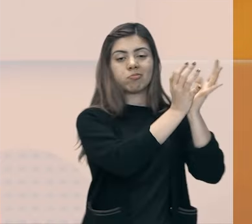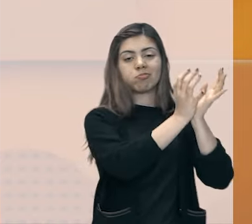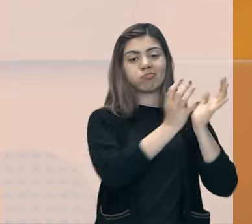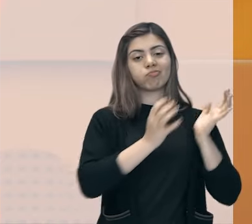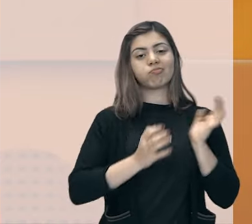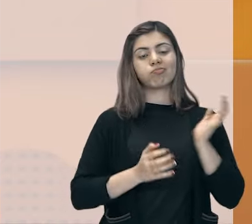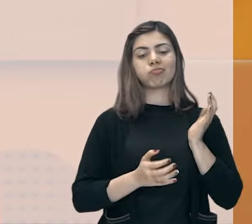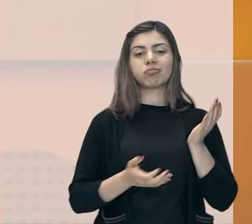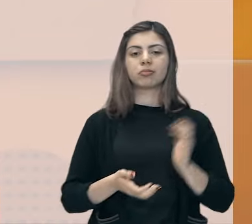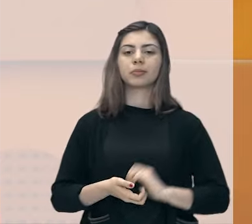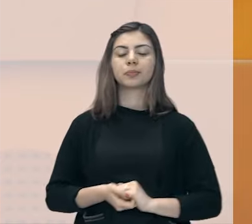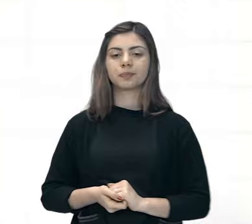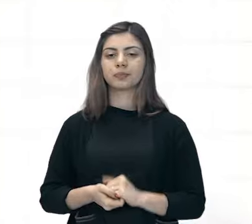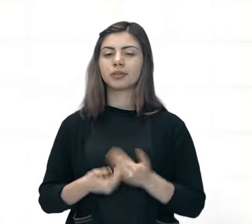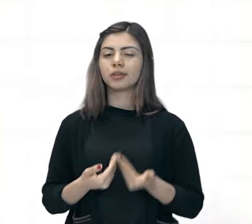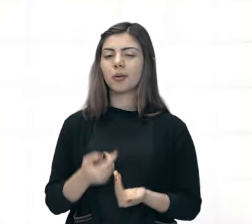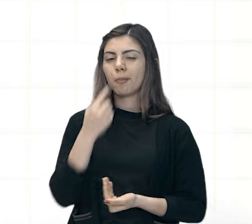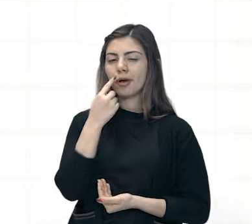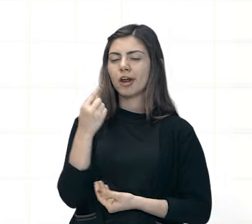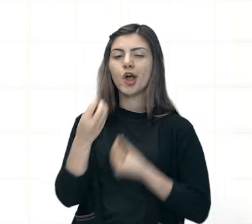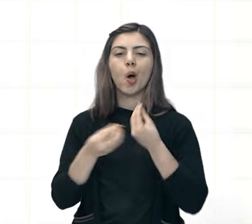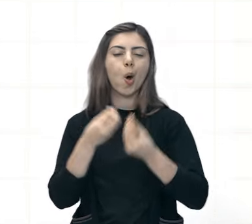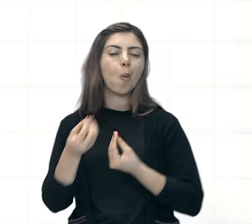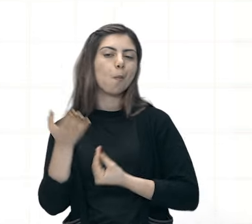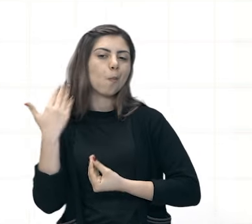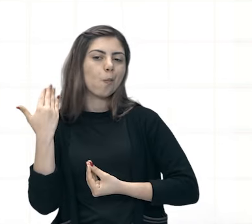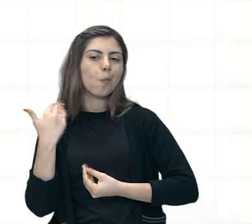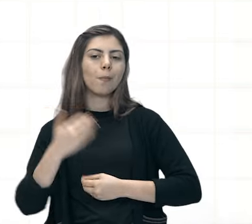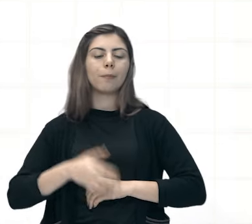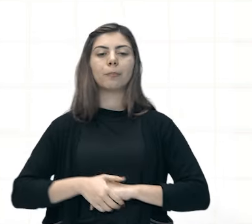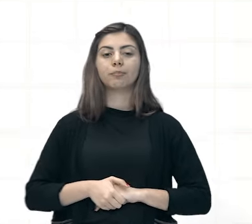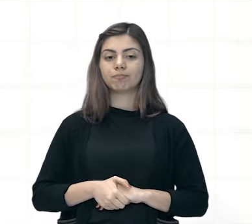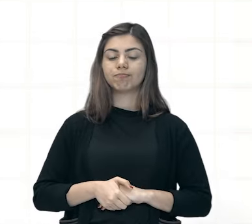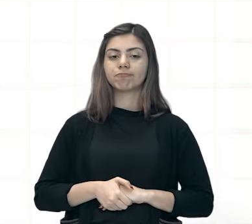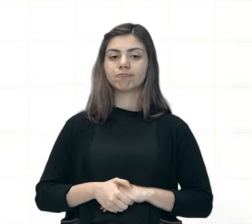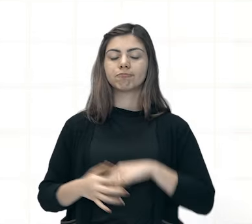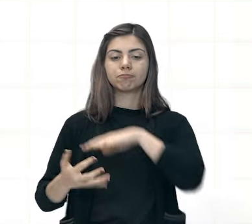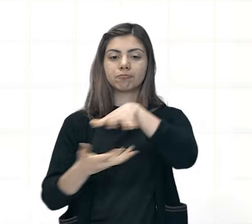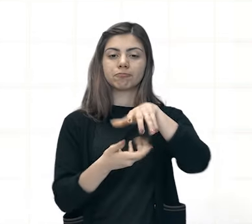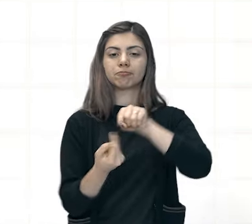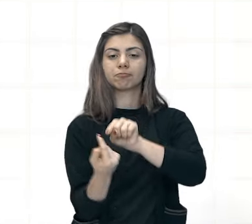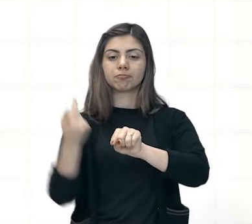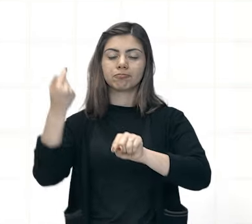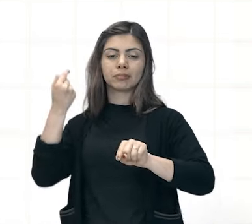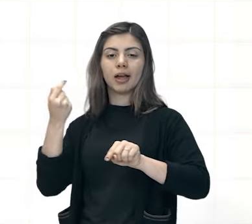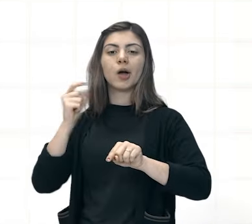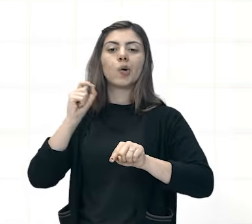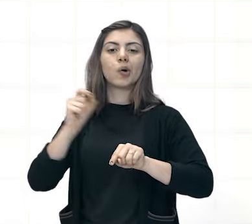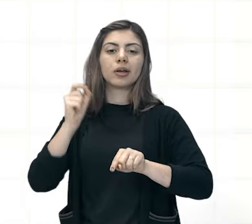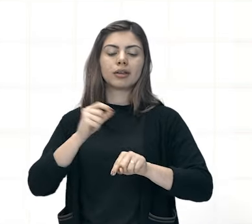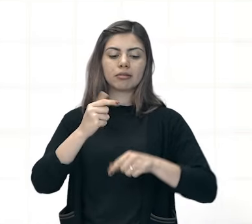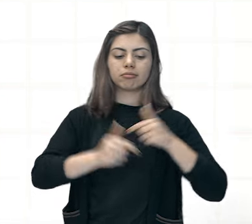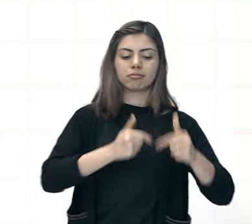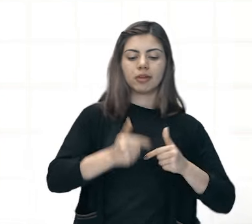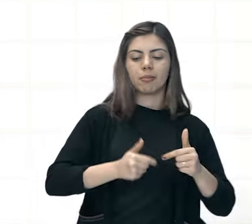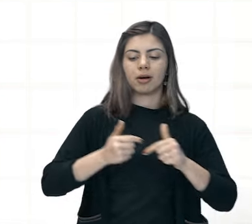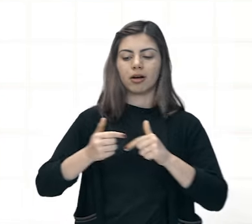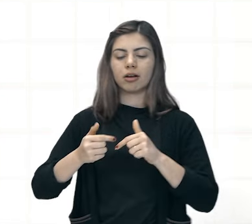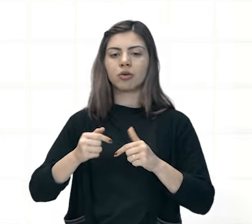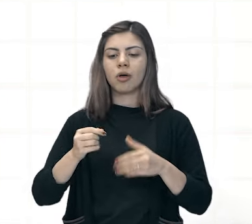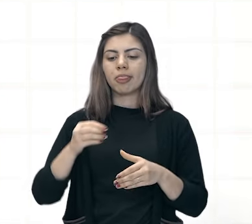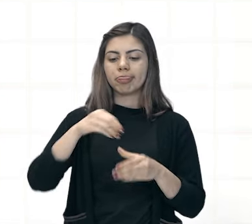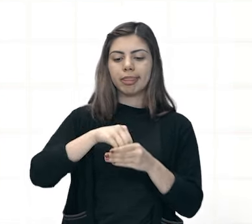que se desenvolvia na antiguidade. Olha só, no mundo antigo, as formas de trabalho eram diferentes em diversas